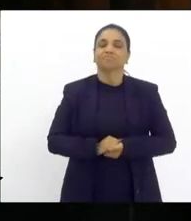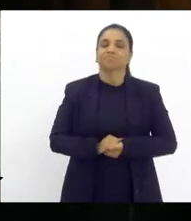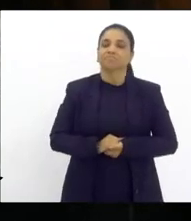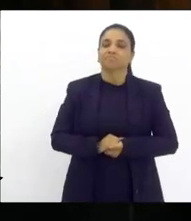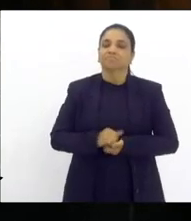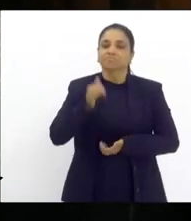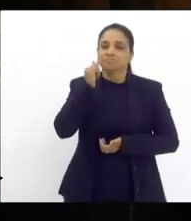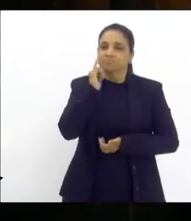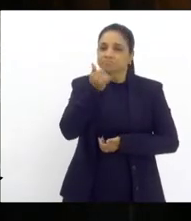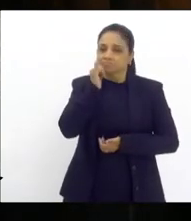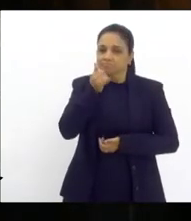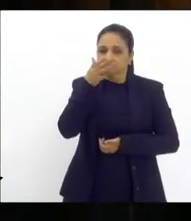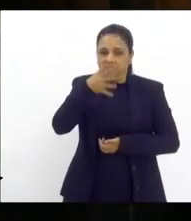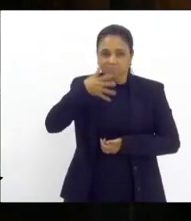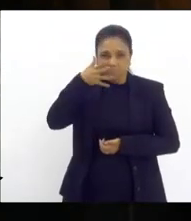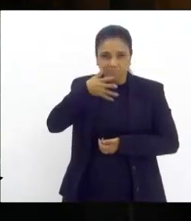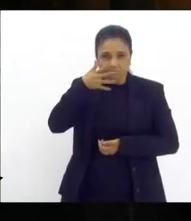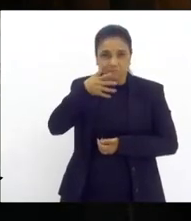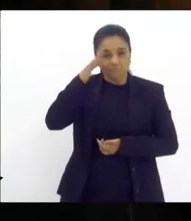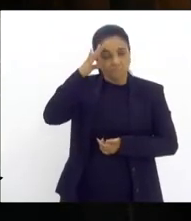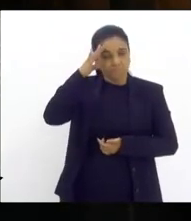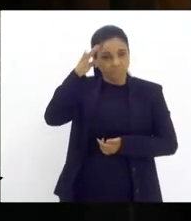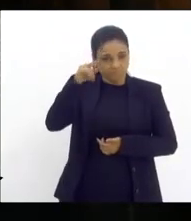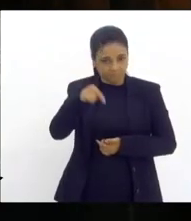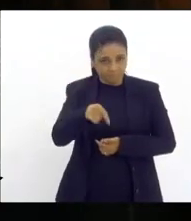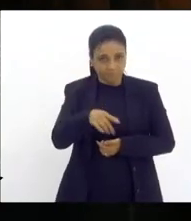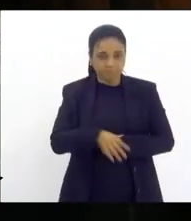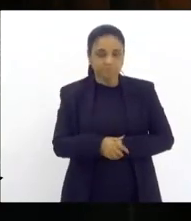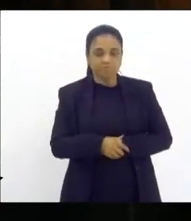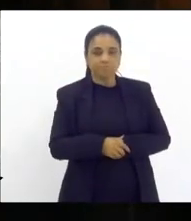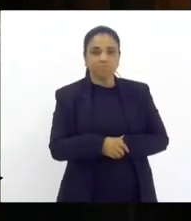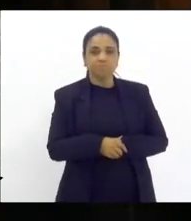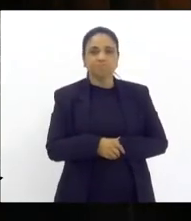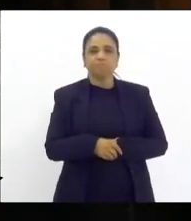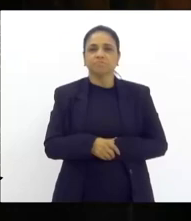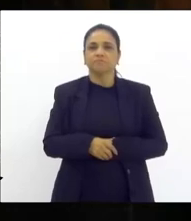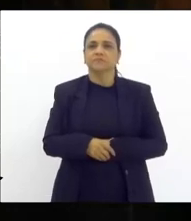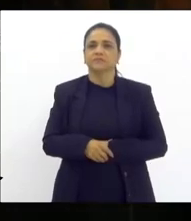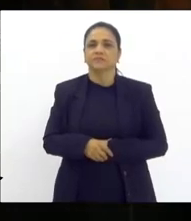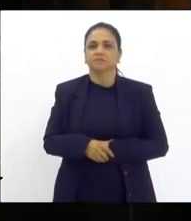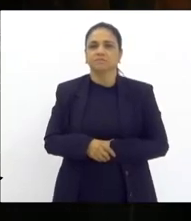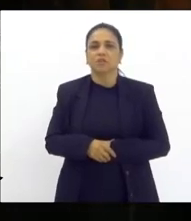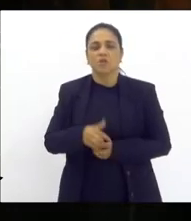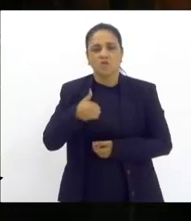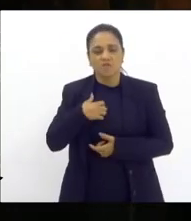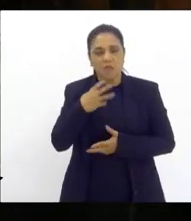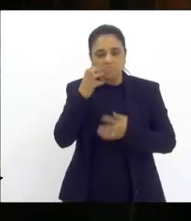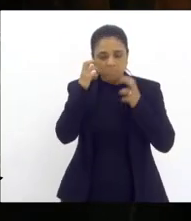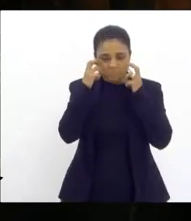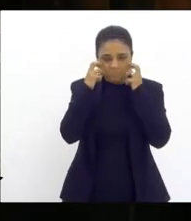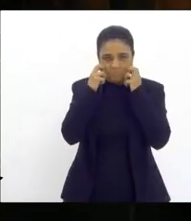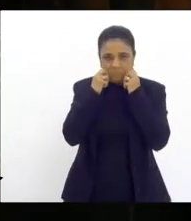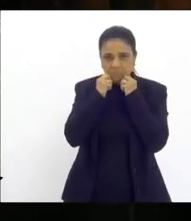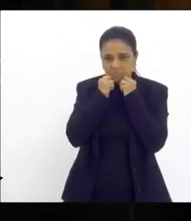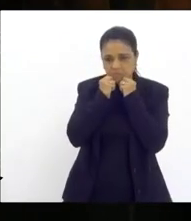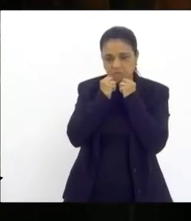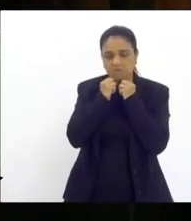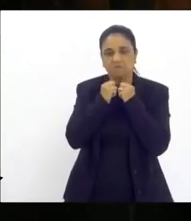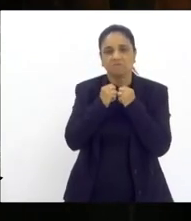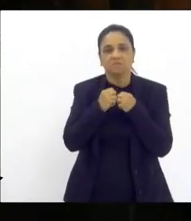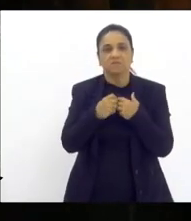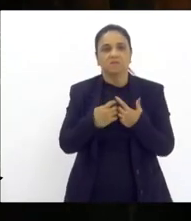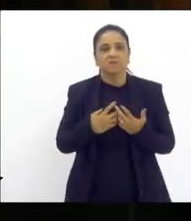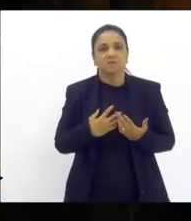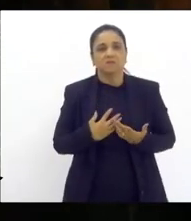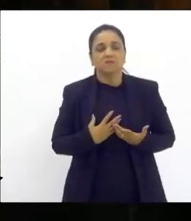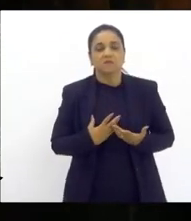até porque essa era a minha fala principal eu fiquei constrangido como alguns deputados